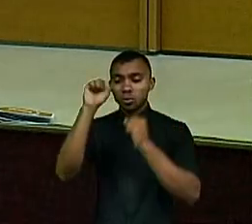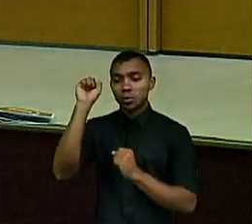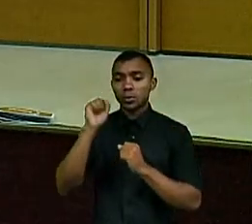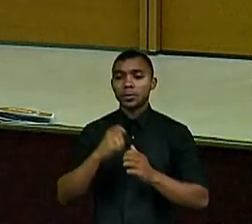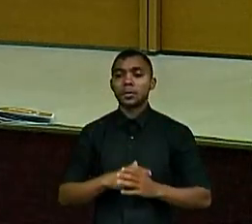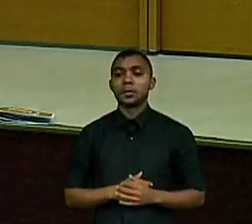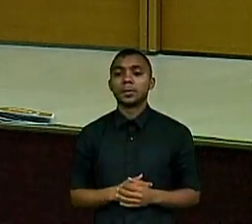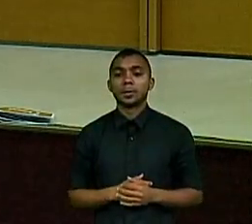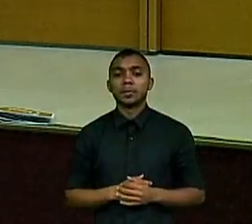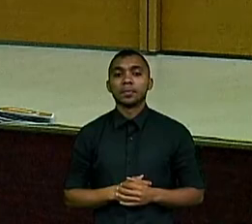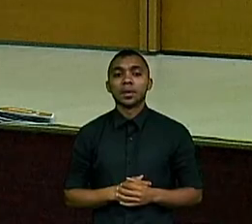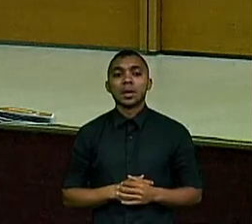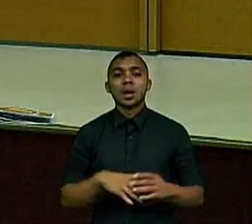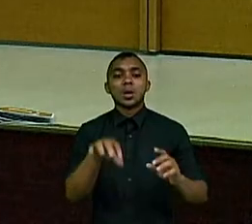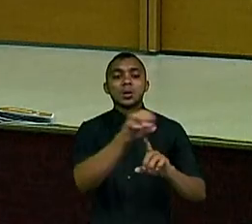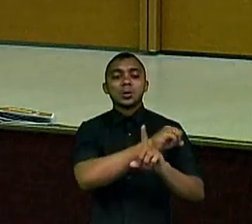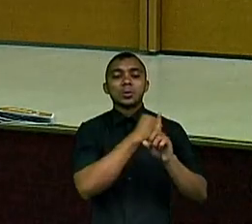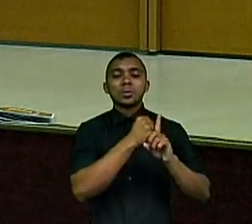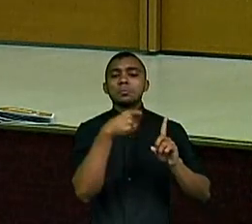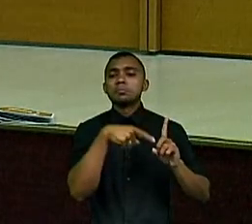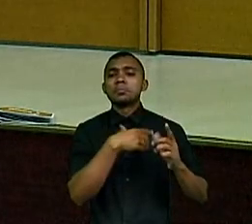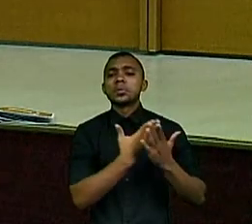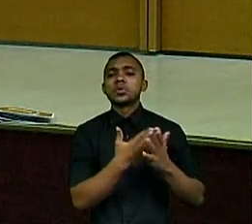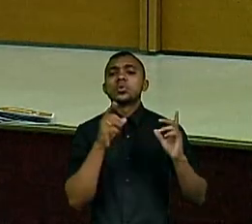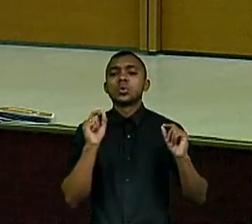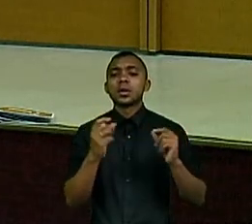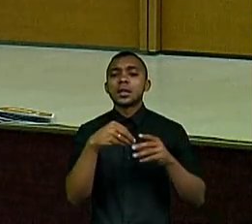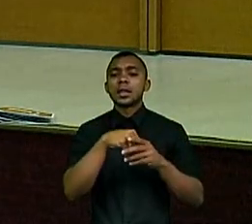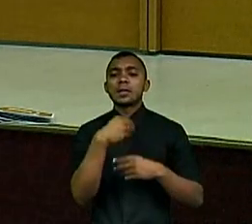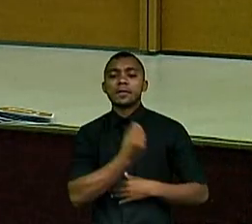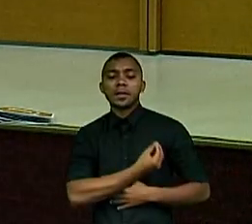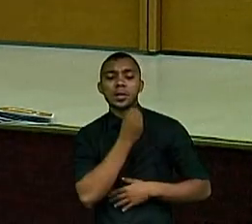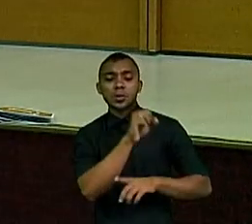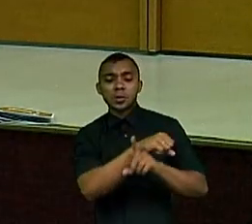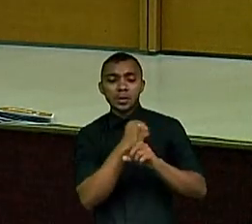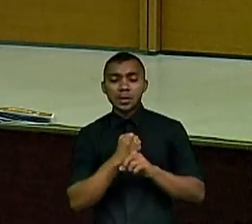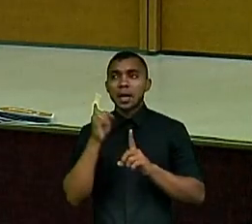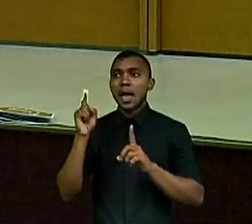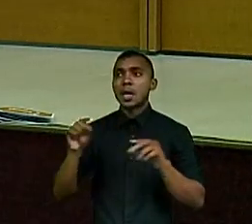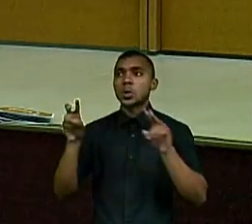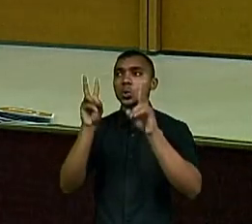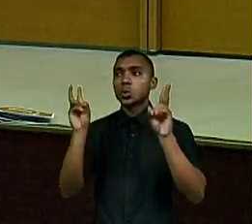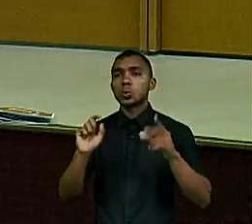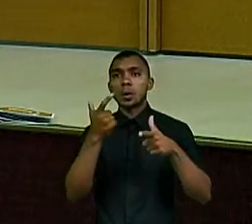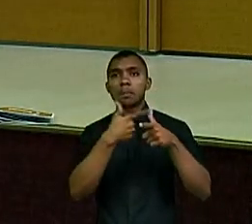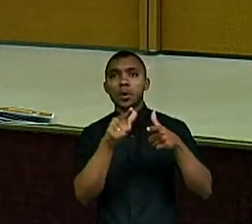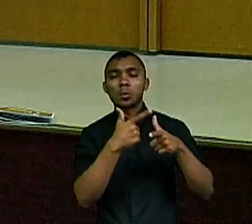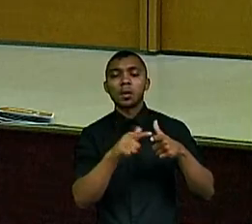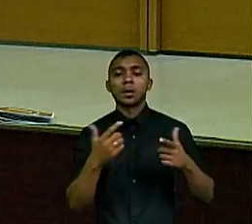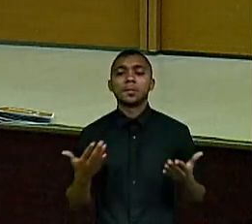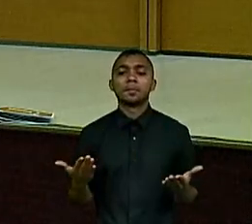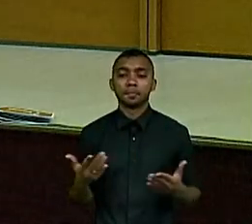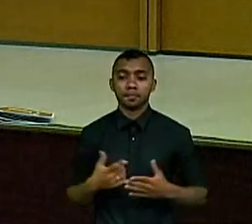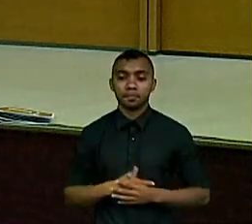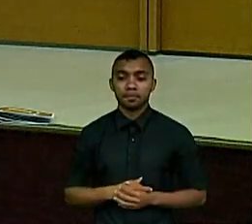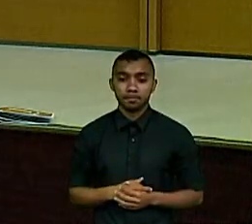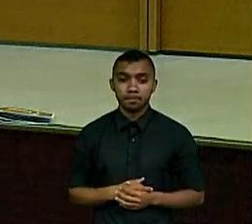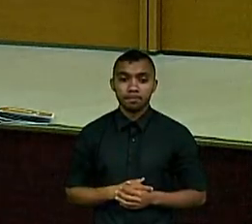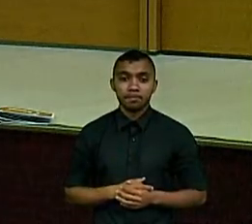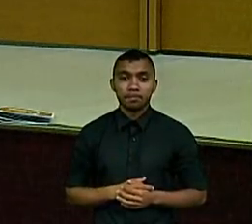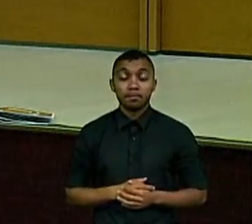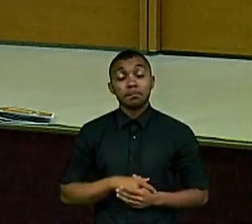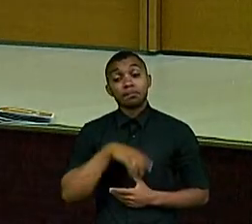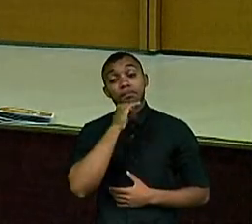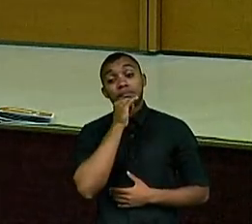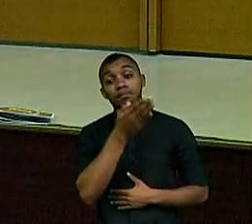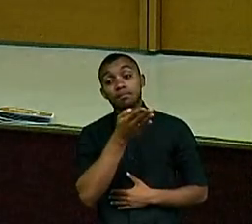a sociologia entre outras coisas tudo que a vida em sociedade seus problemas seus antagonismos gente imagine vocês